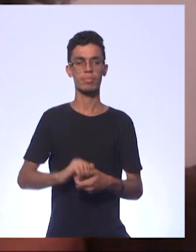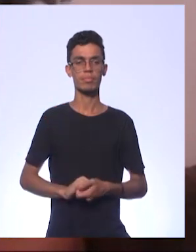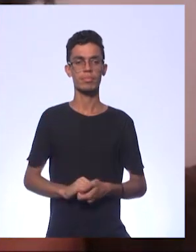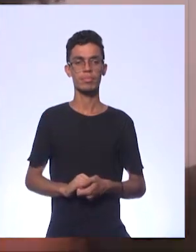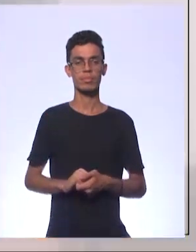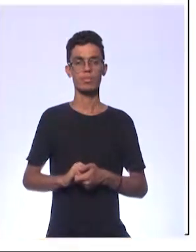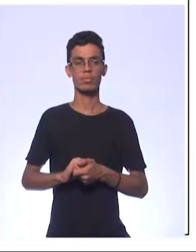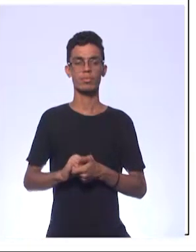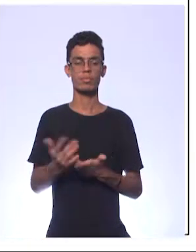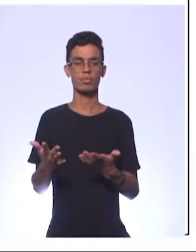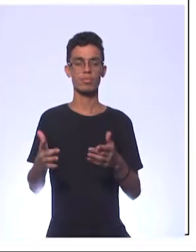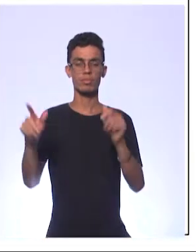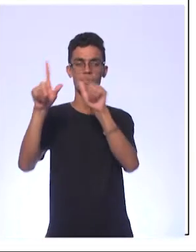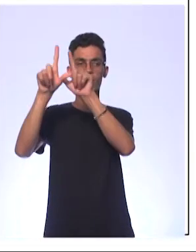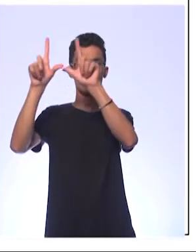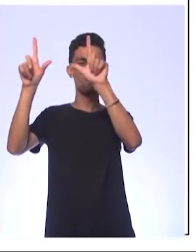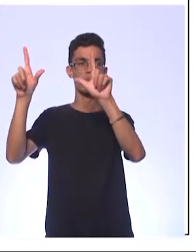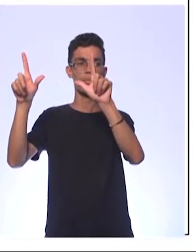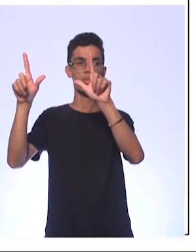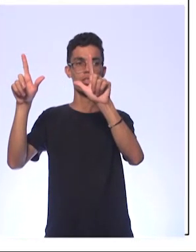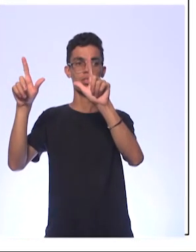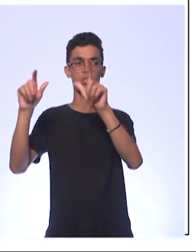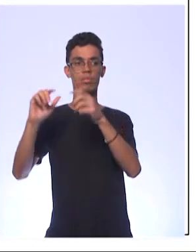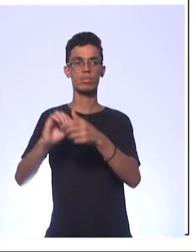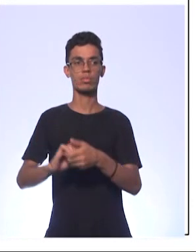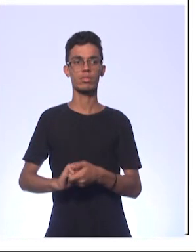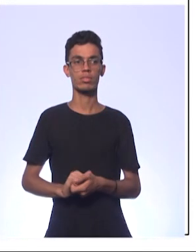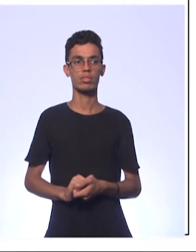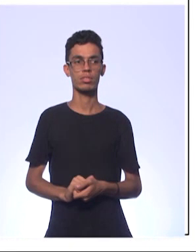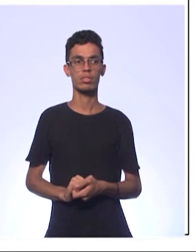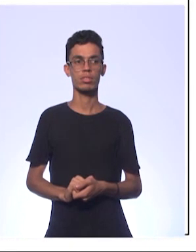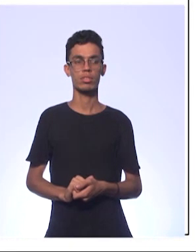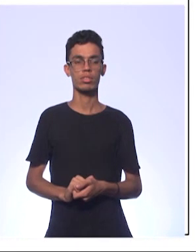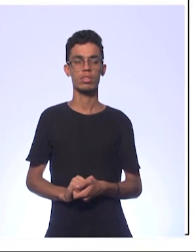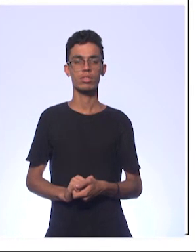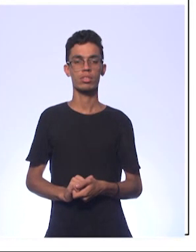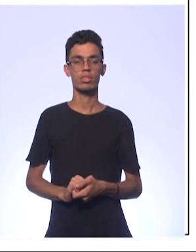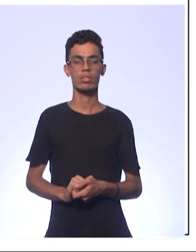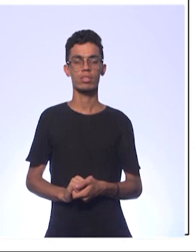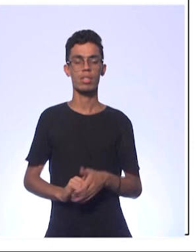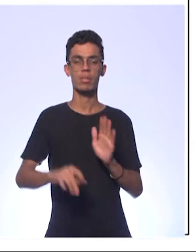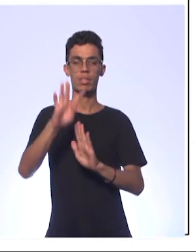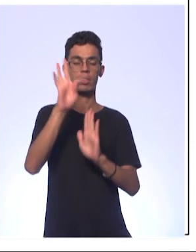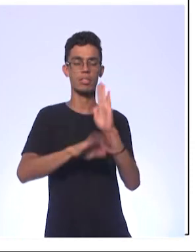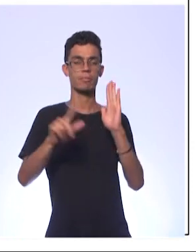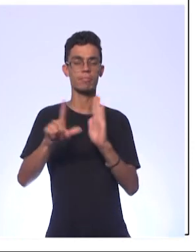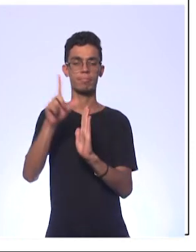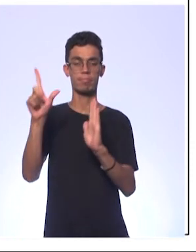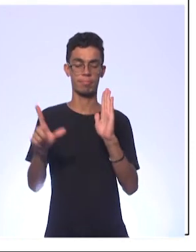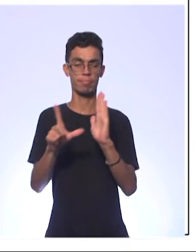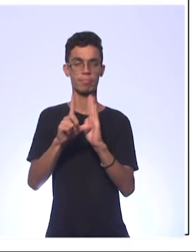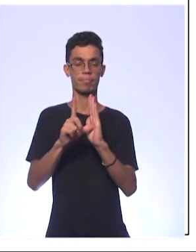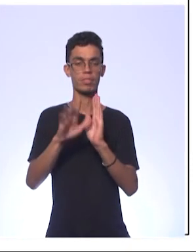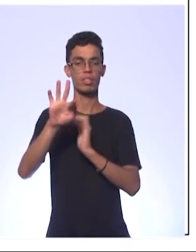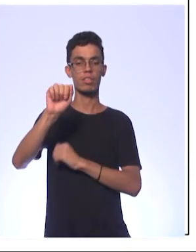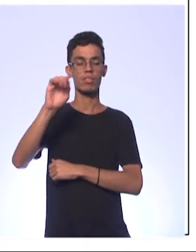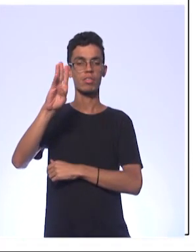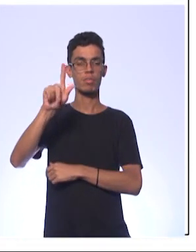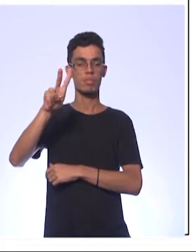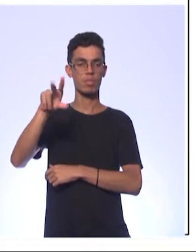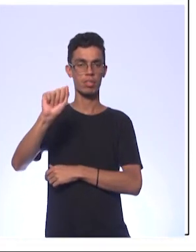favor, poderia compartilhar o slide? Isso. É um texto literário, uma fábula, como eu